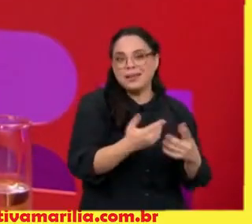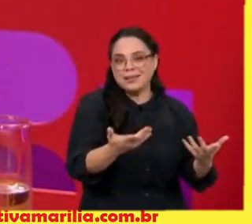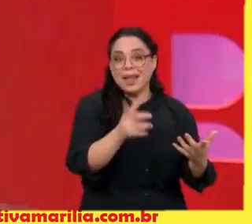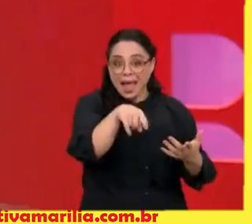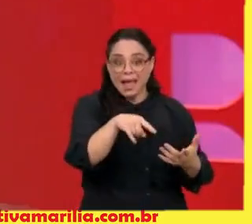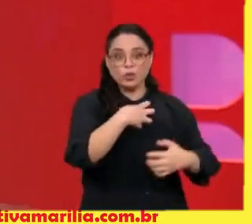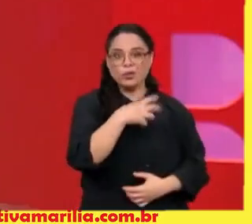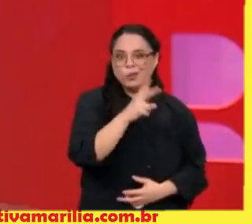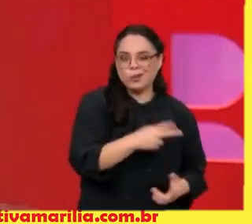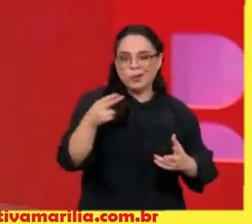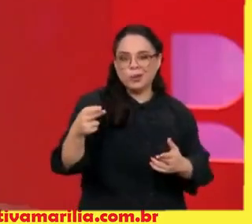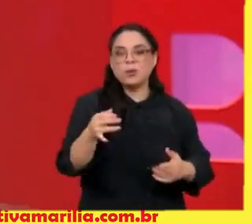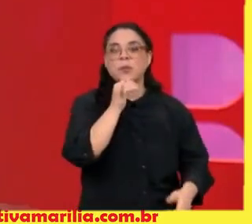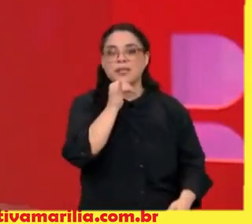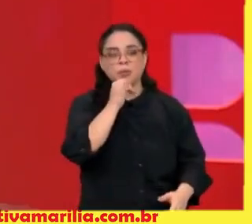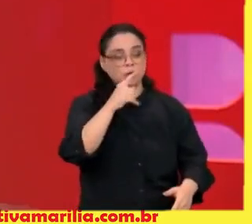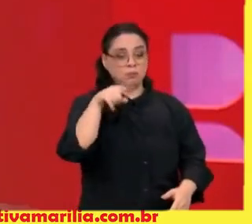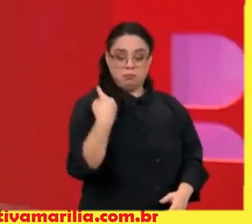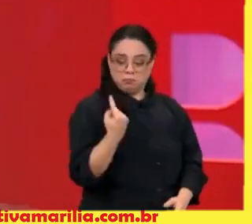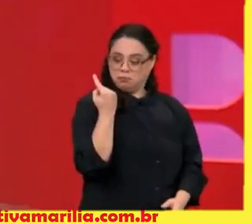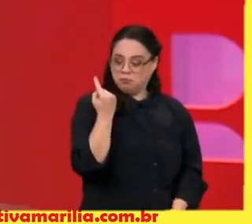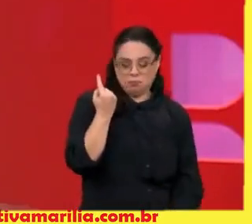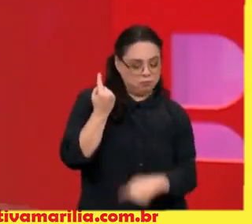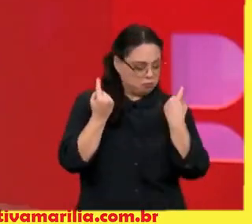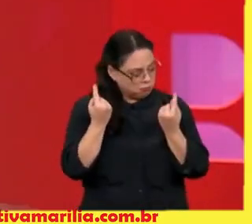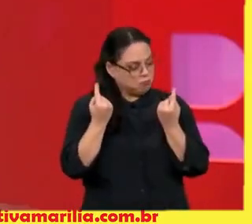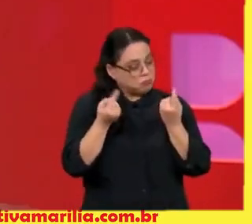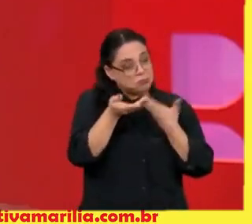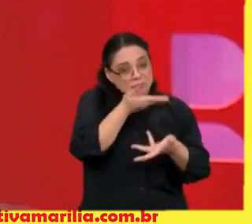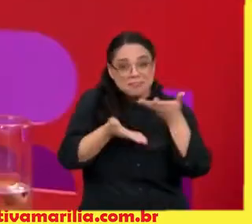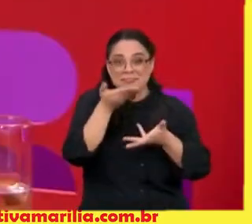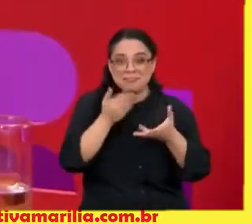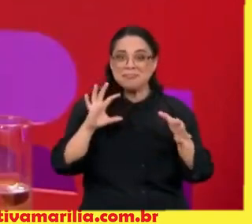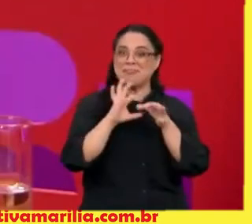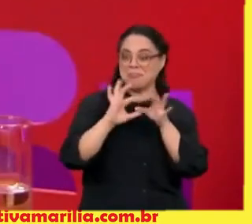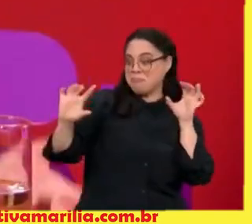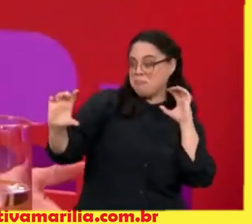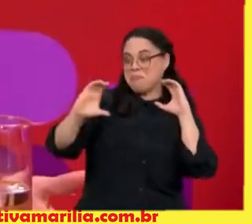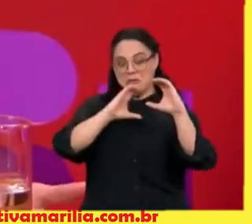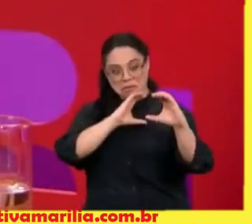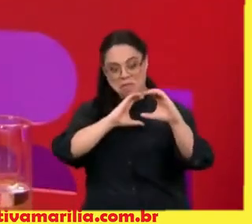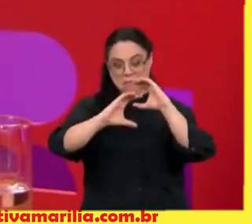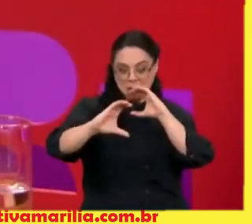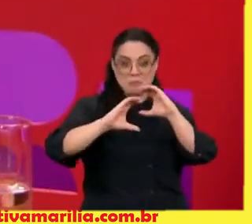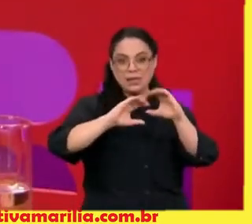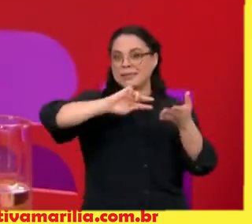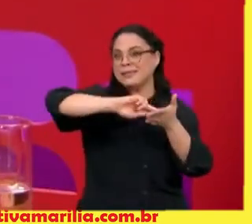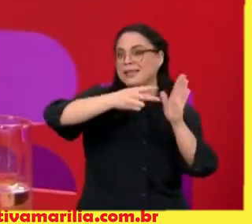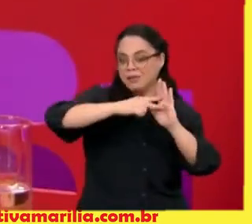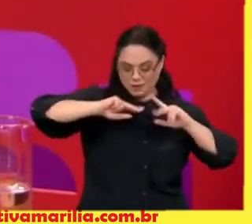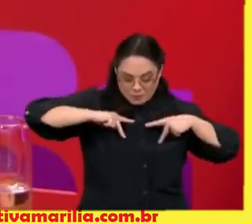a tendência a poder falar com o outro é muito grande. Sim. Né? Isso nos caracteriza como humanidade, inclusive,